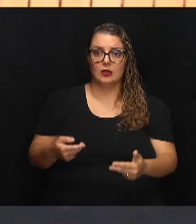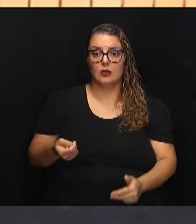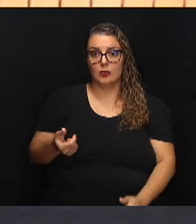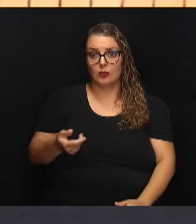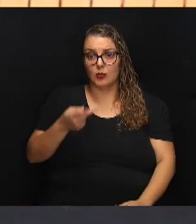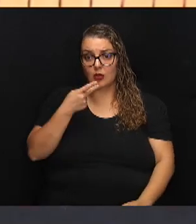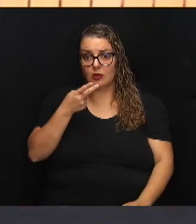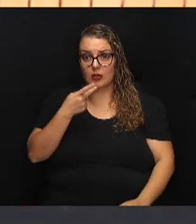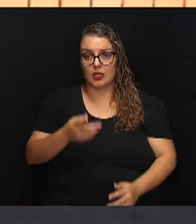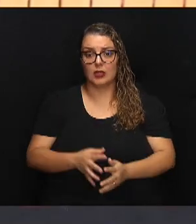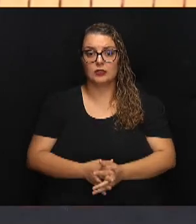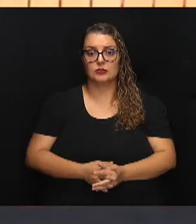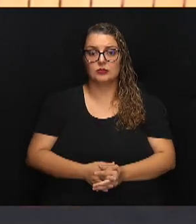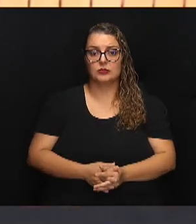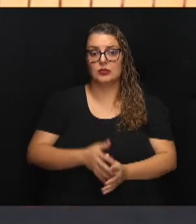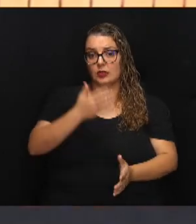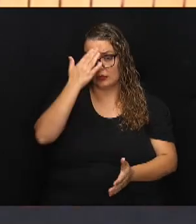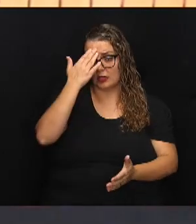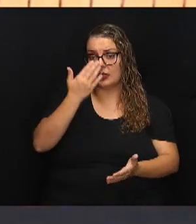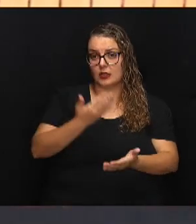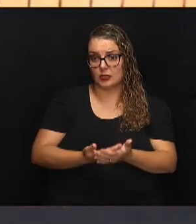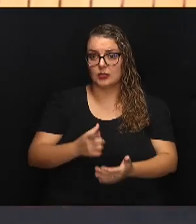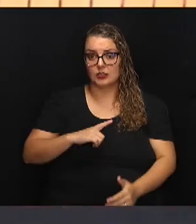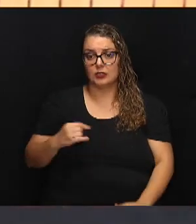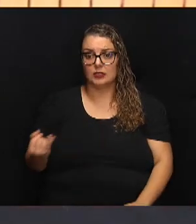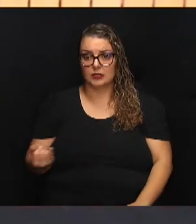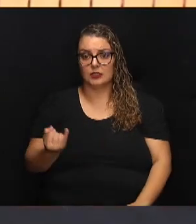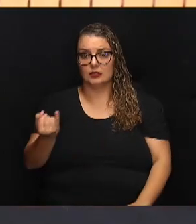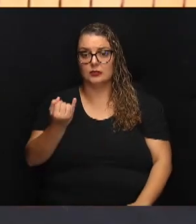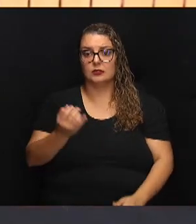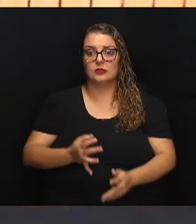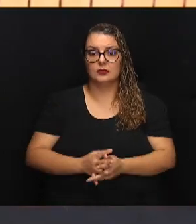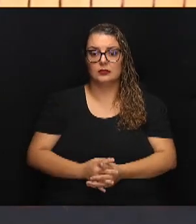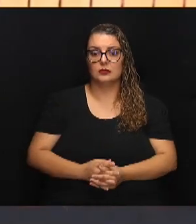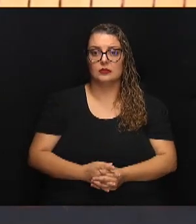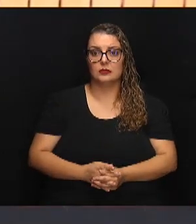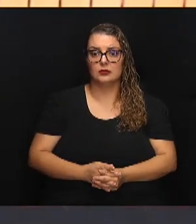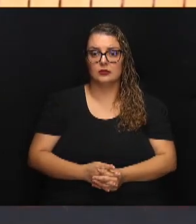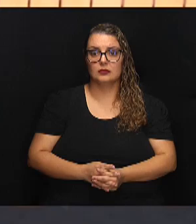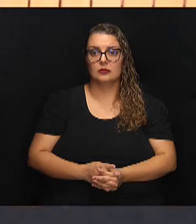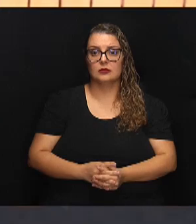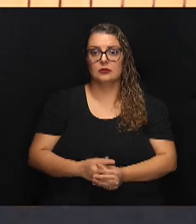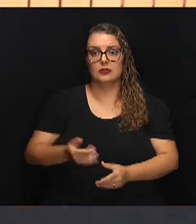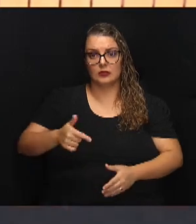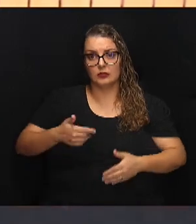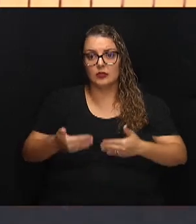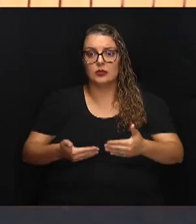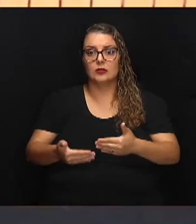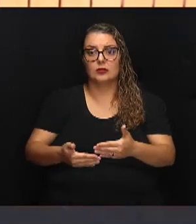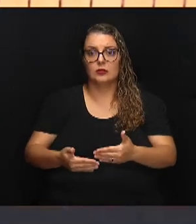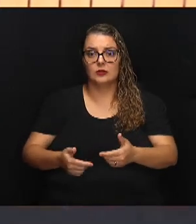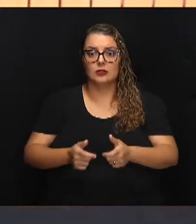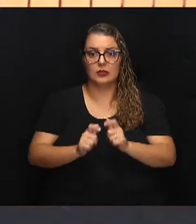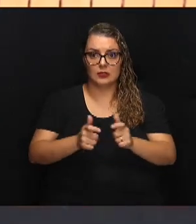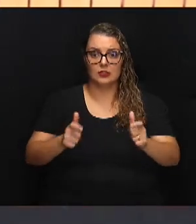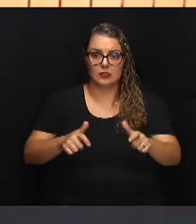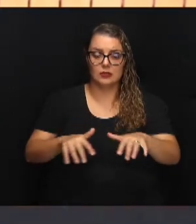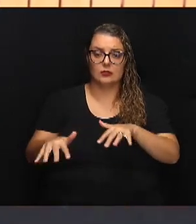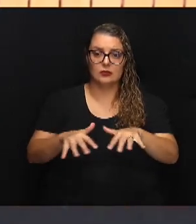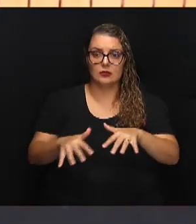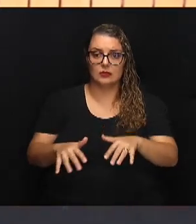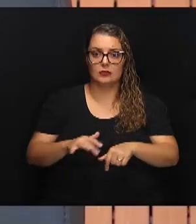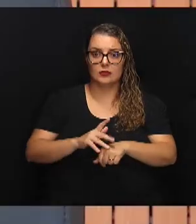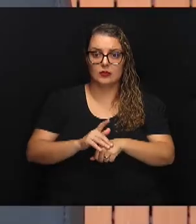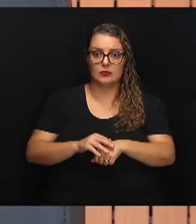falado. E eu acredito que tenha muita importância de ser levado adiante e crescer o movimento, sobre